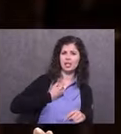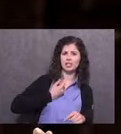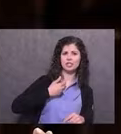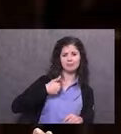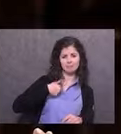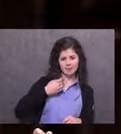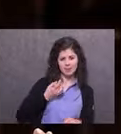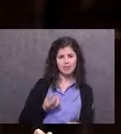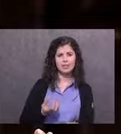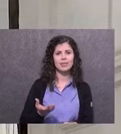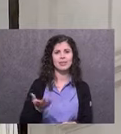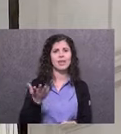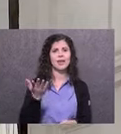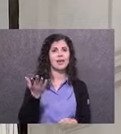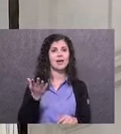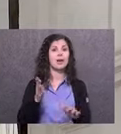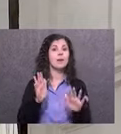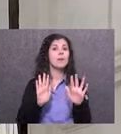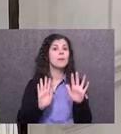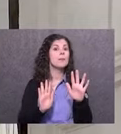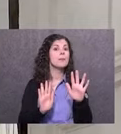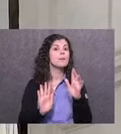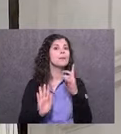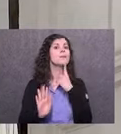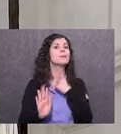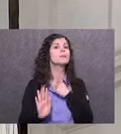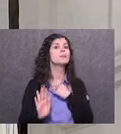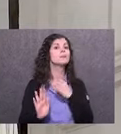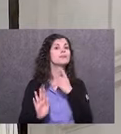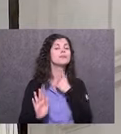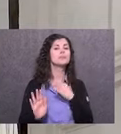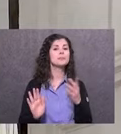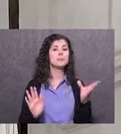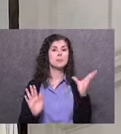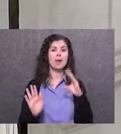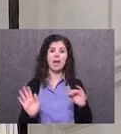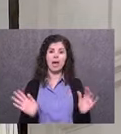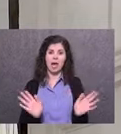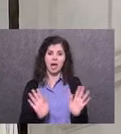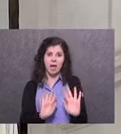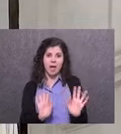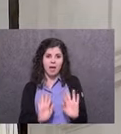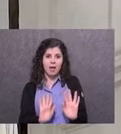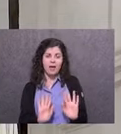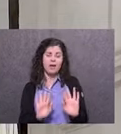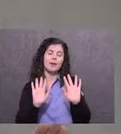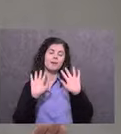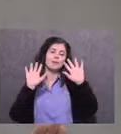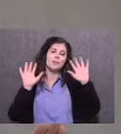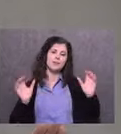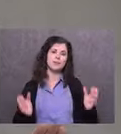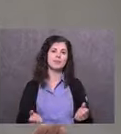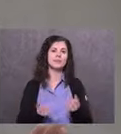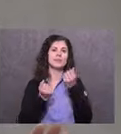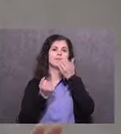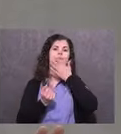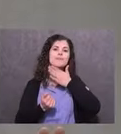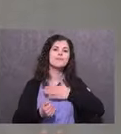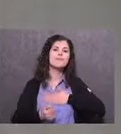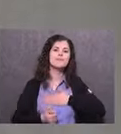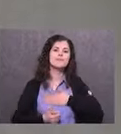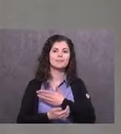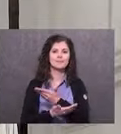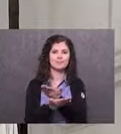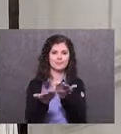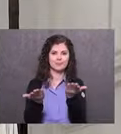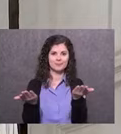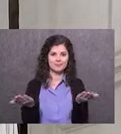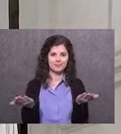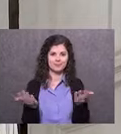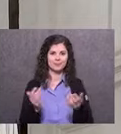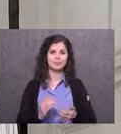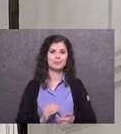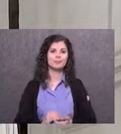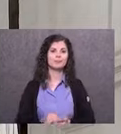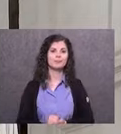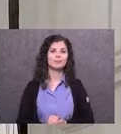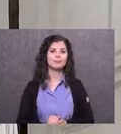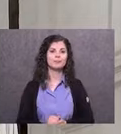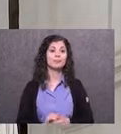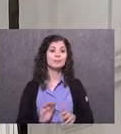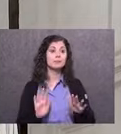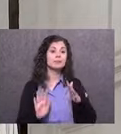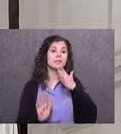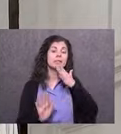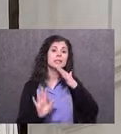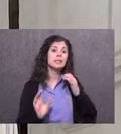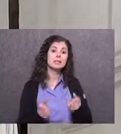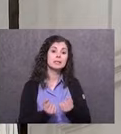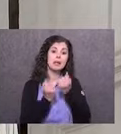nos tem ofendido, e não nos deixeis cair em tentação, mas livrai-nos do mal. Livrai-nos de todo o